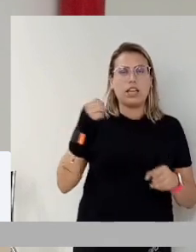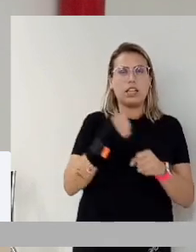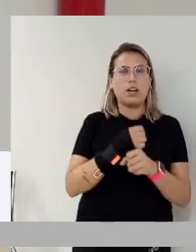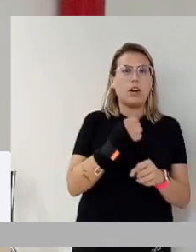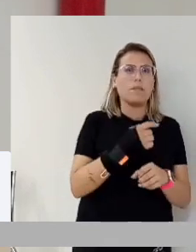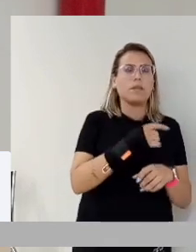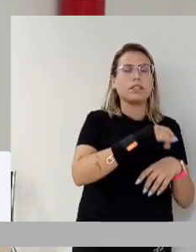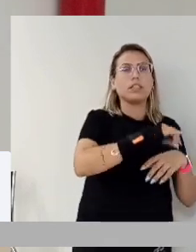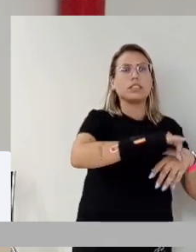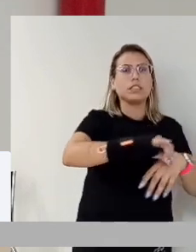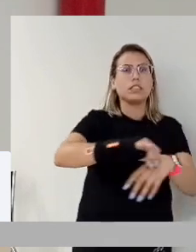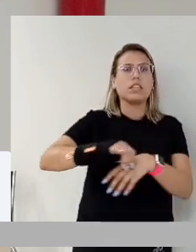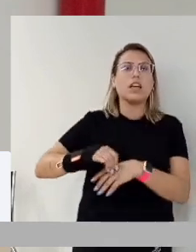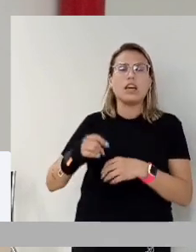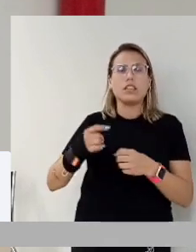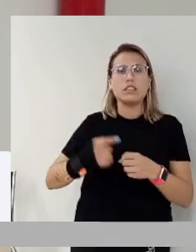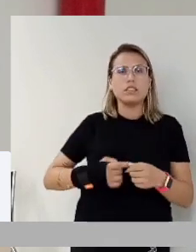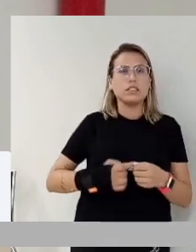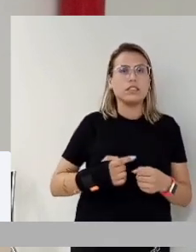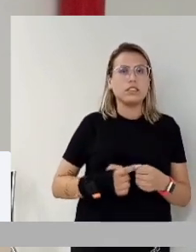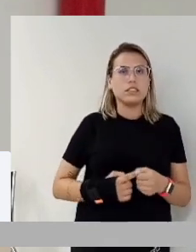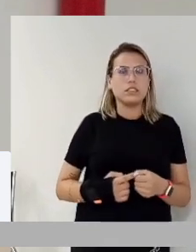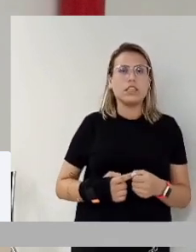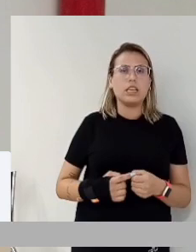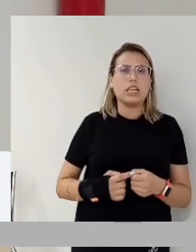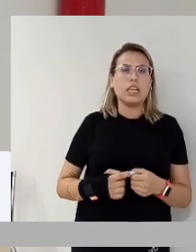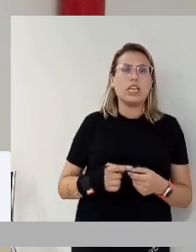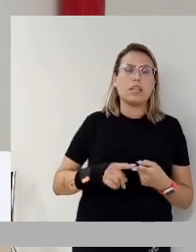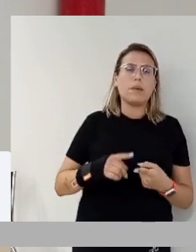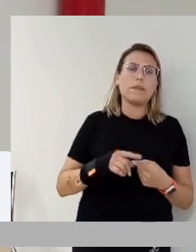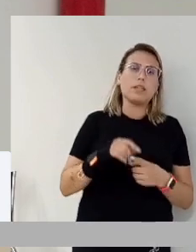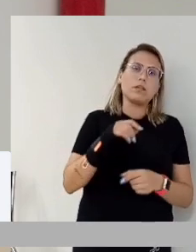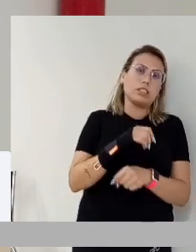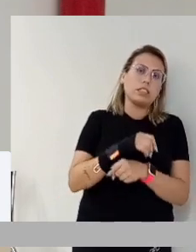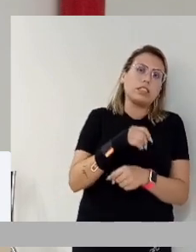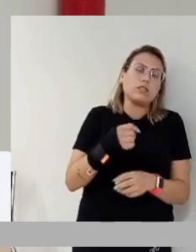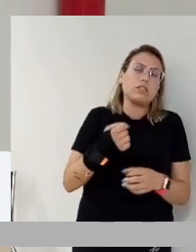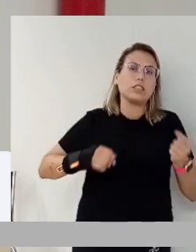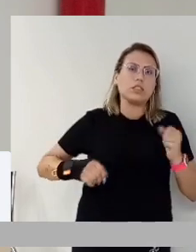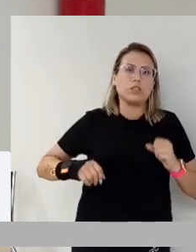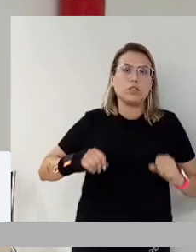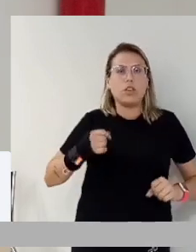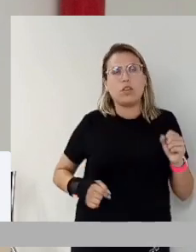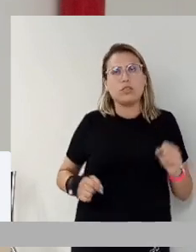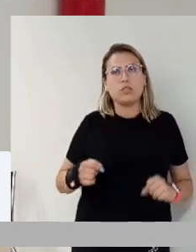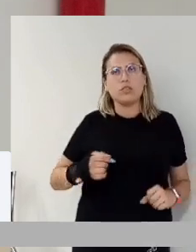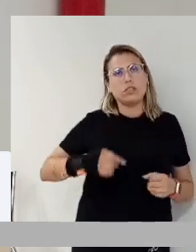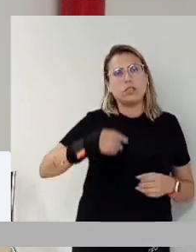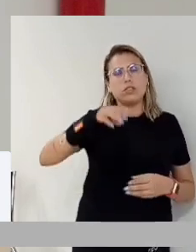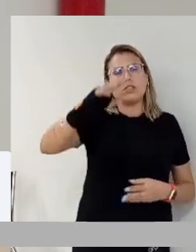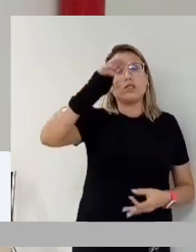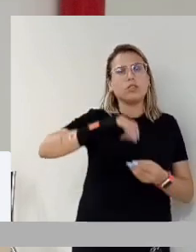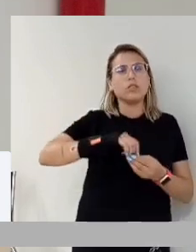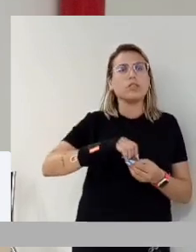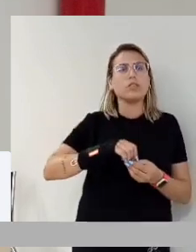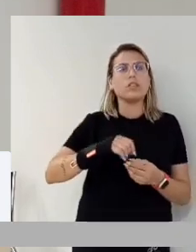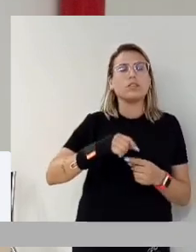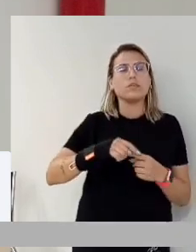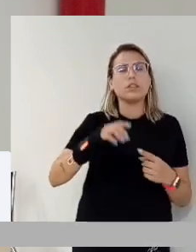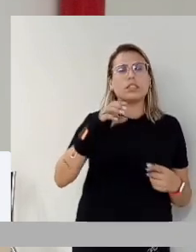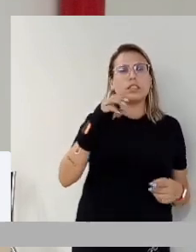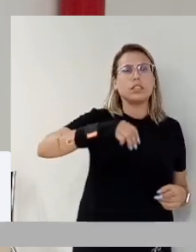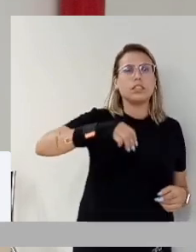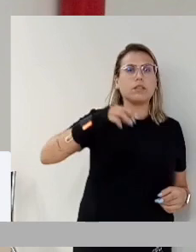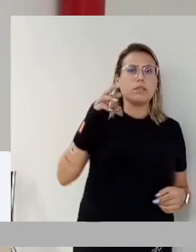e a gente fica aqui aguardando e a perspectiva que seja realmente concluído até porque a cmr ela vem dar mais conforto